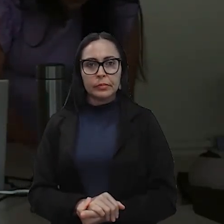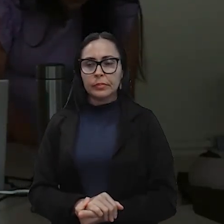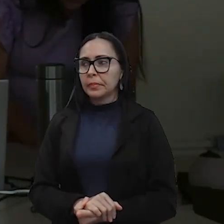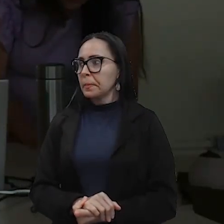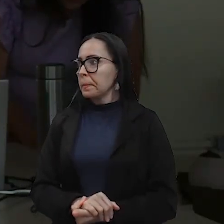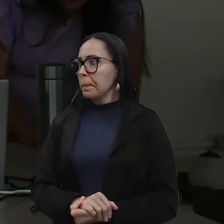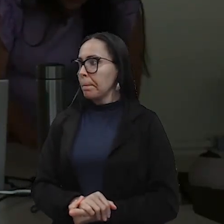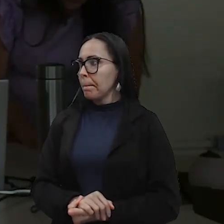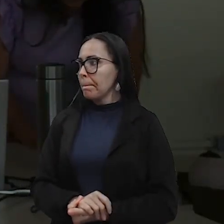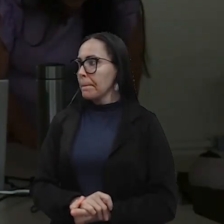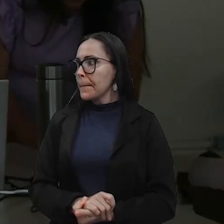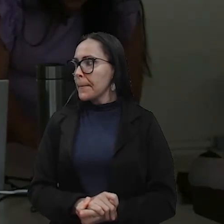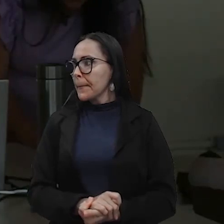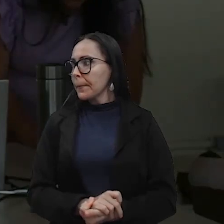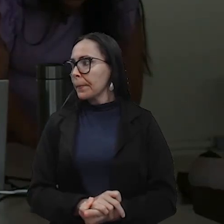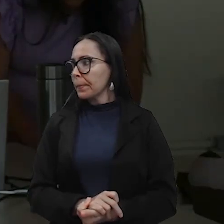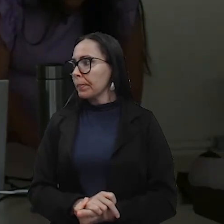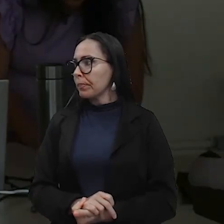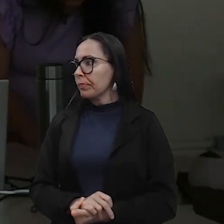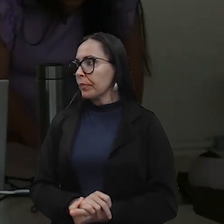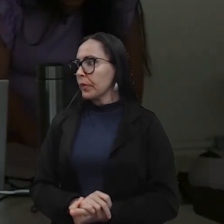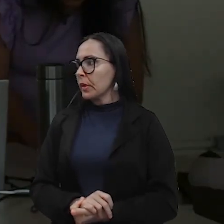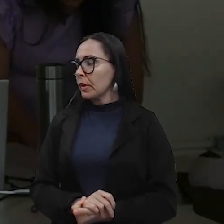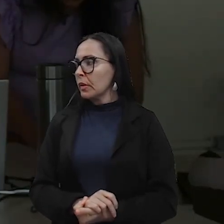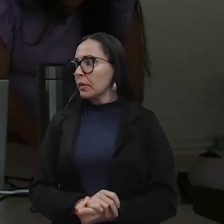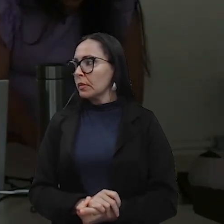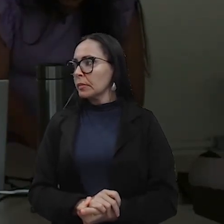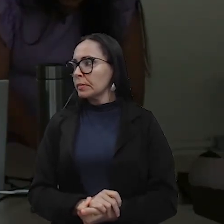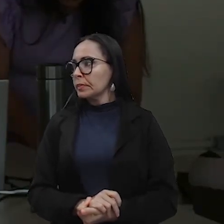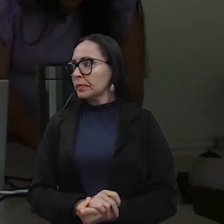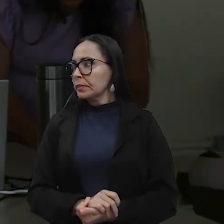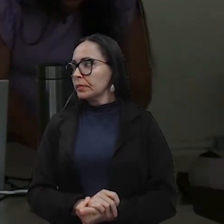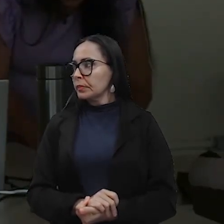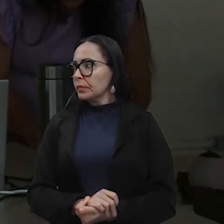Gente, a borra de café